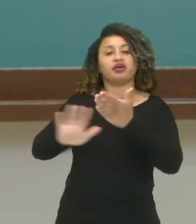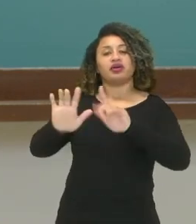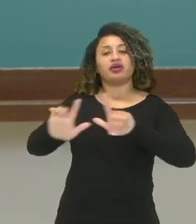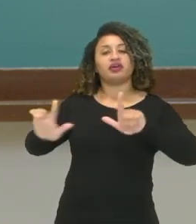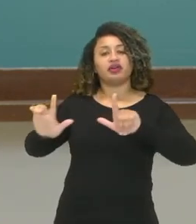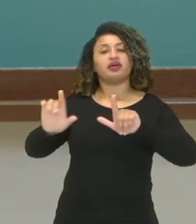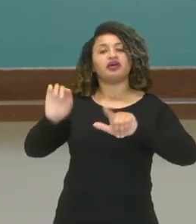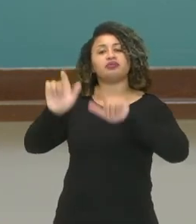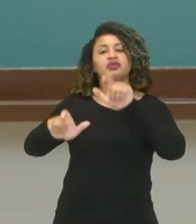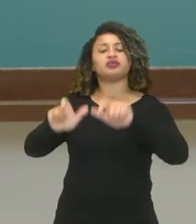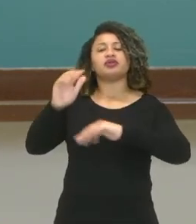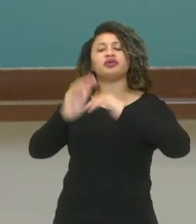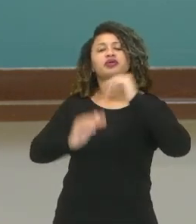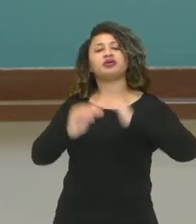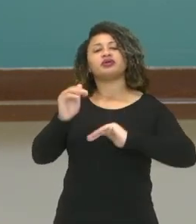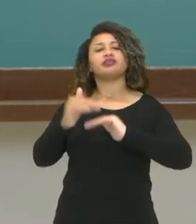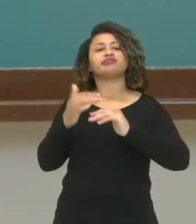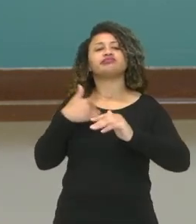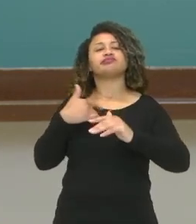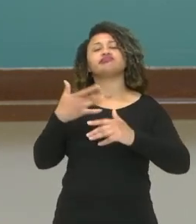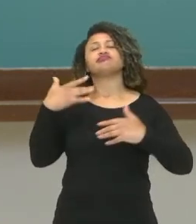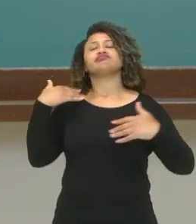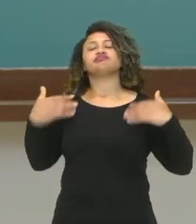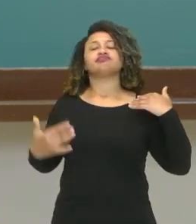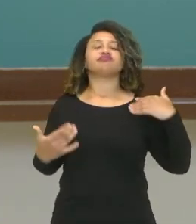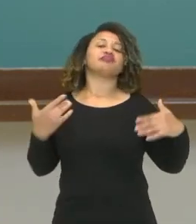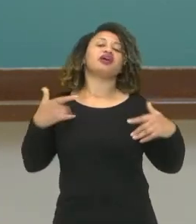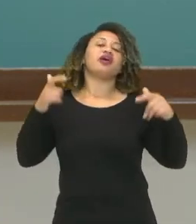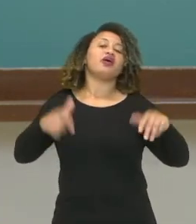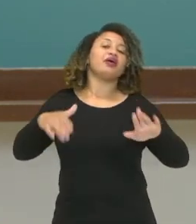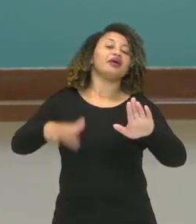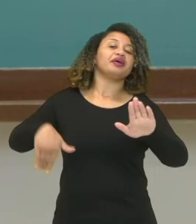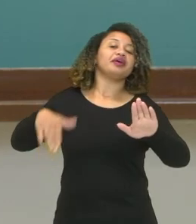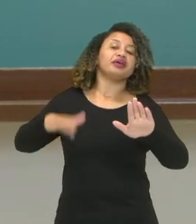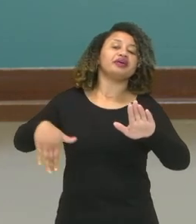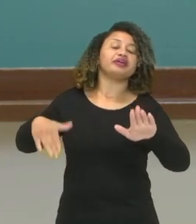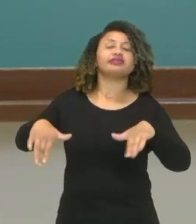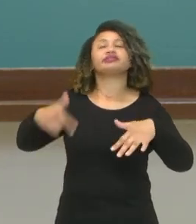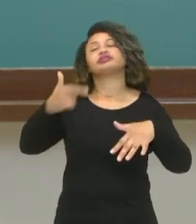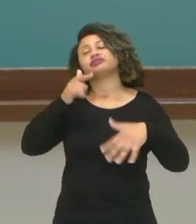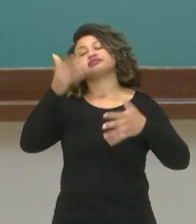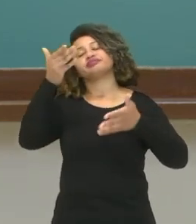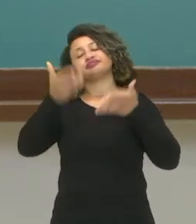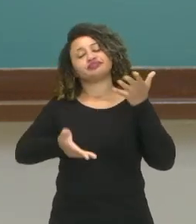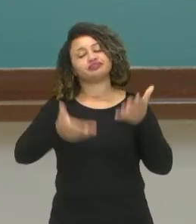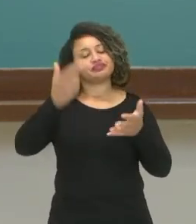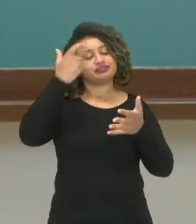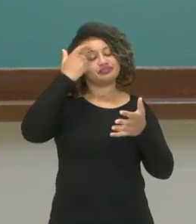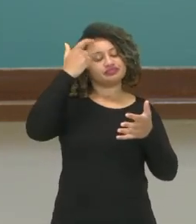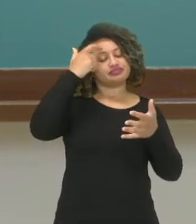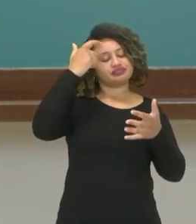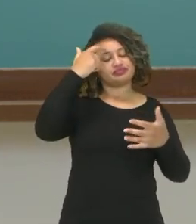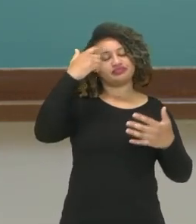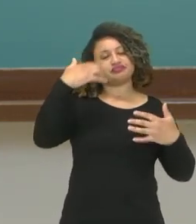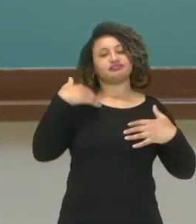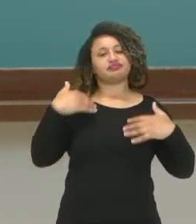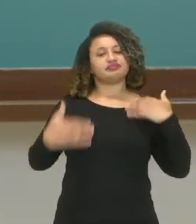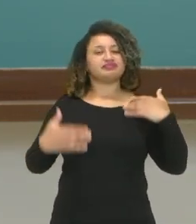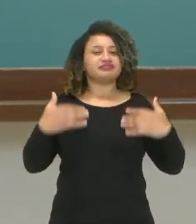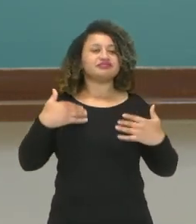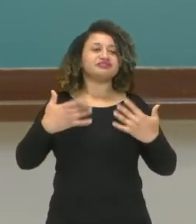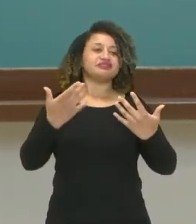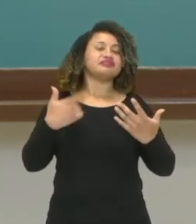até uma pessoa praticando, né, um exercício físico na praia, né, para equilibrar a mente, o espírito. Então a pessoa tem que